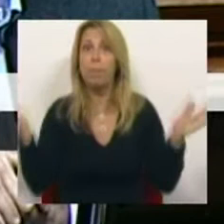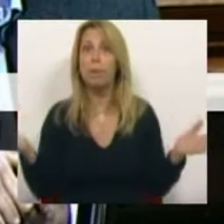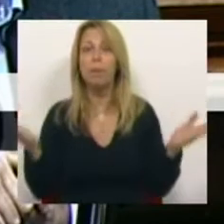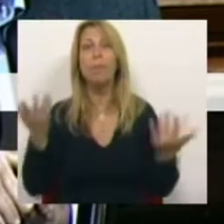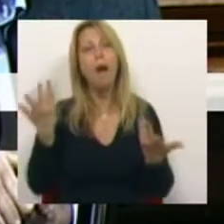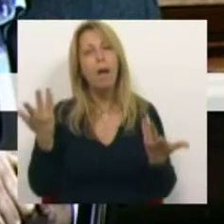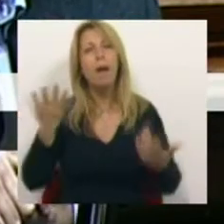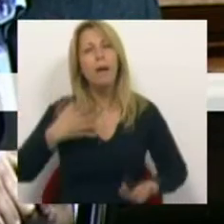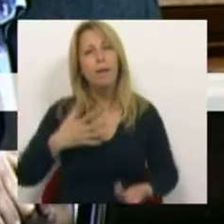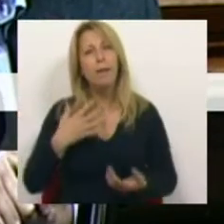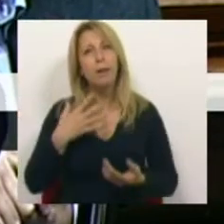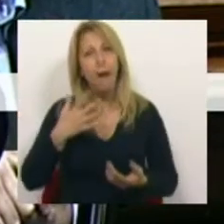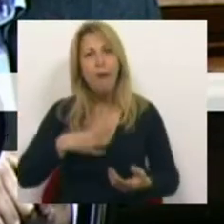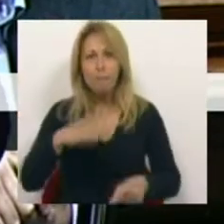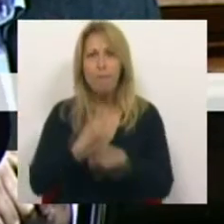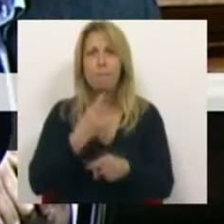mesmo perder.